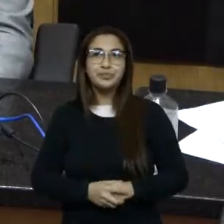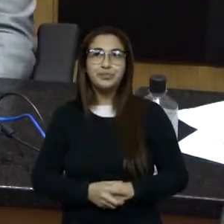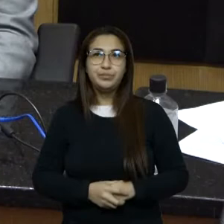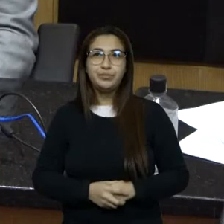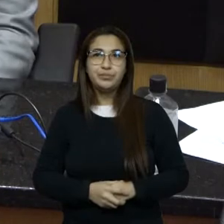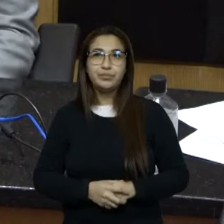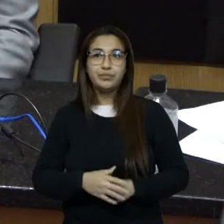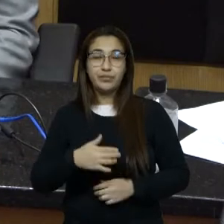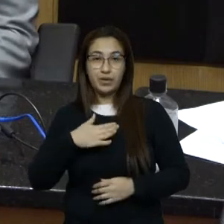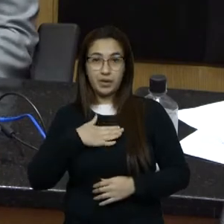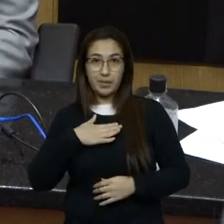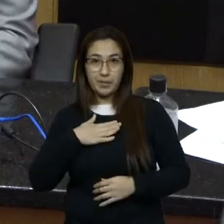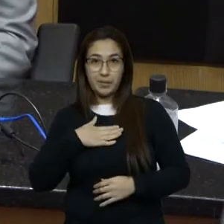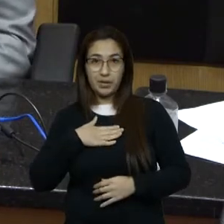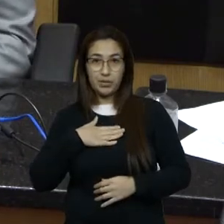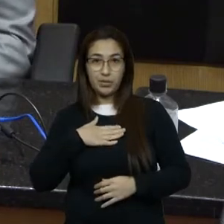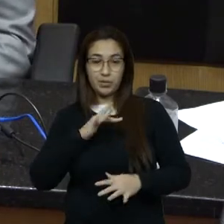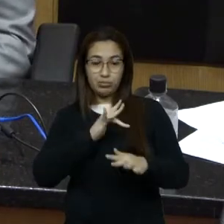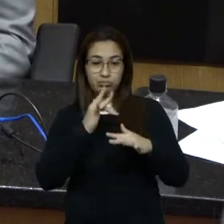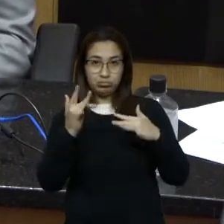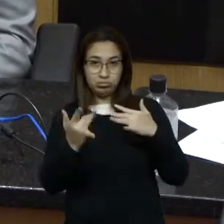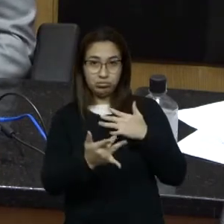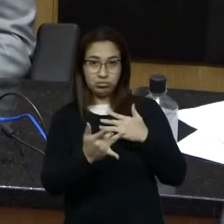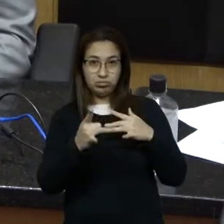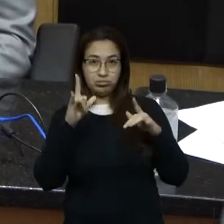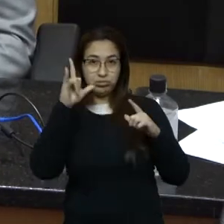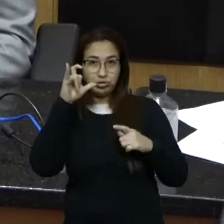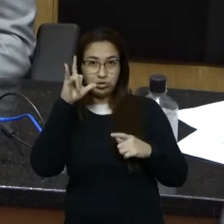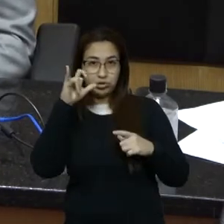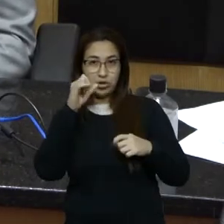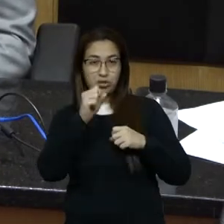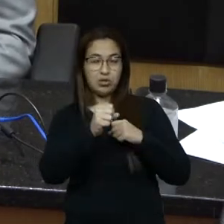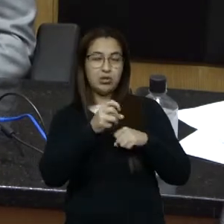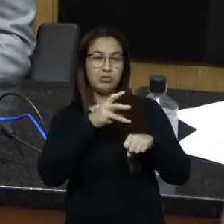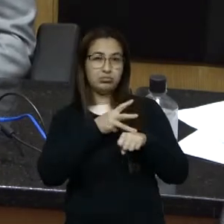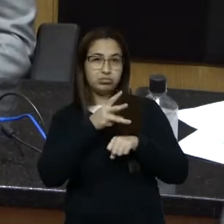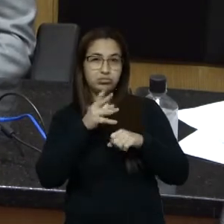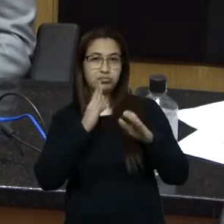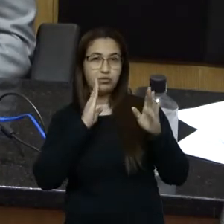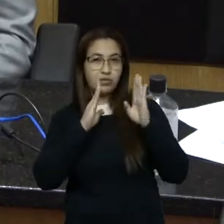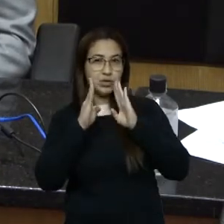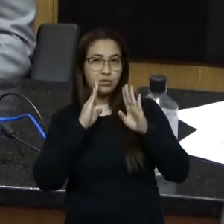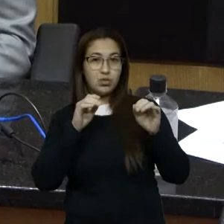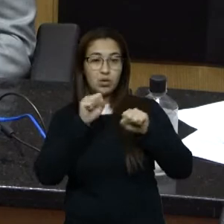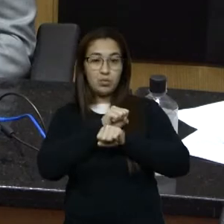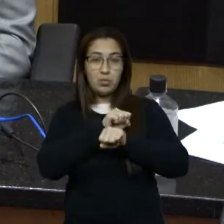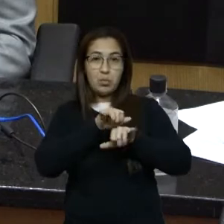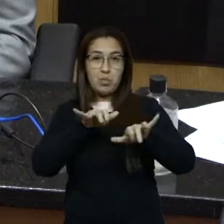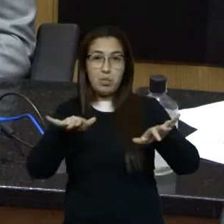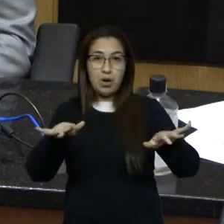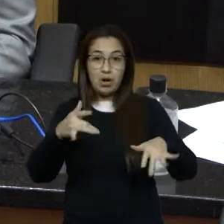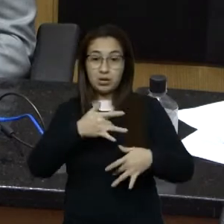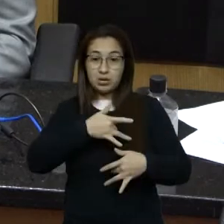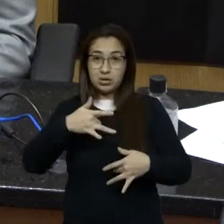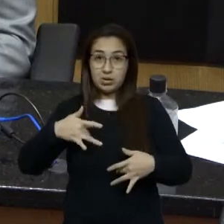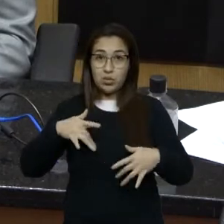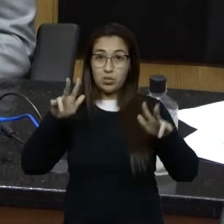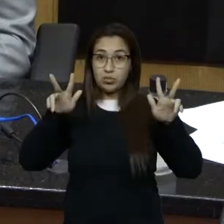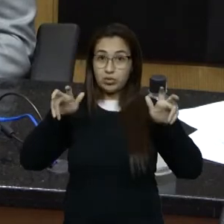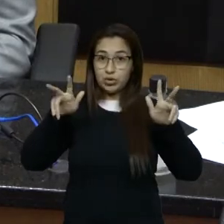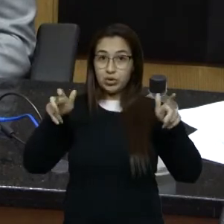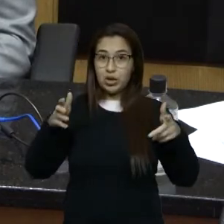e na minha rede social eu divulgo coisas da Saúde na minha rede social